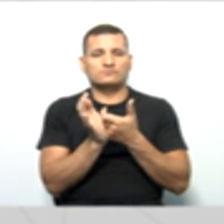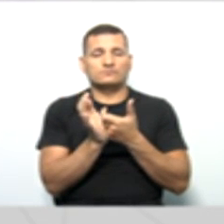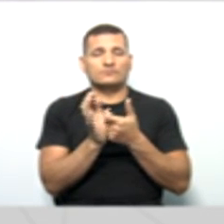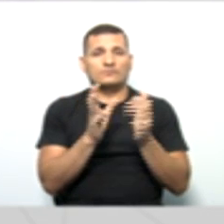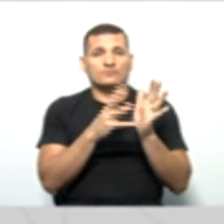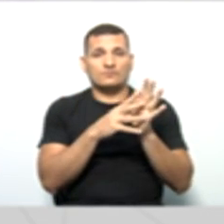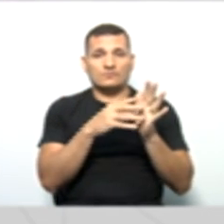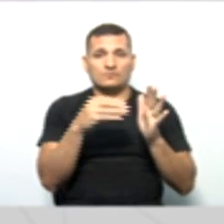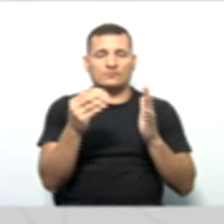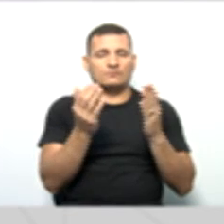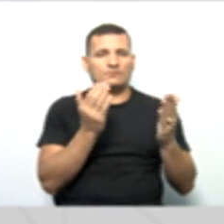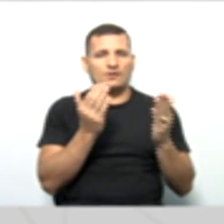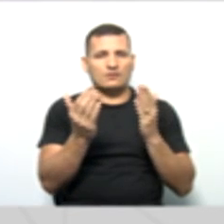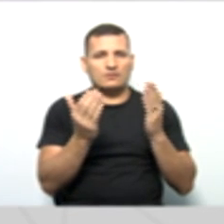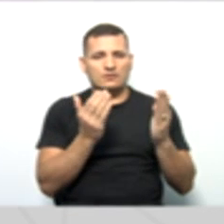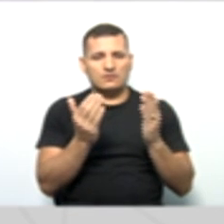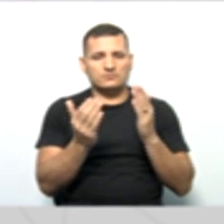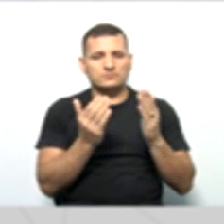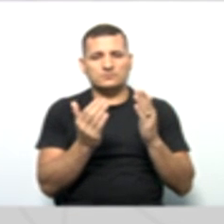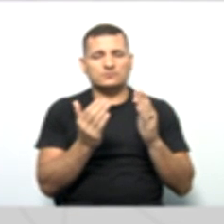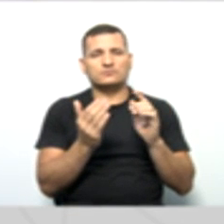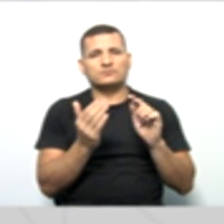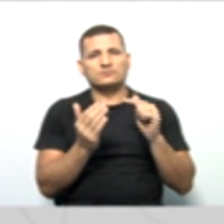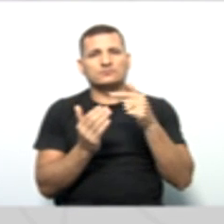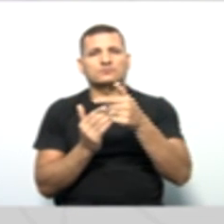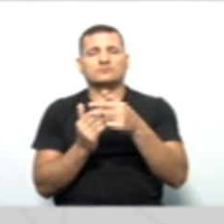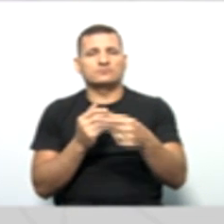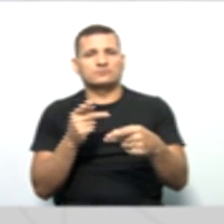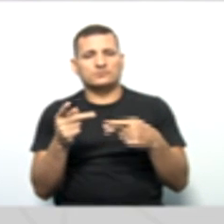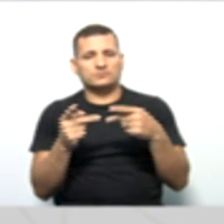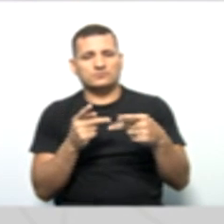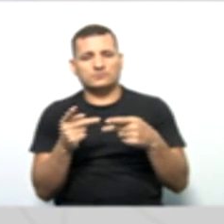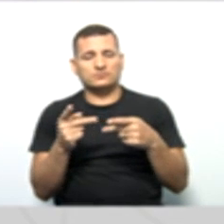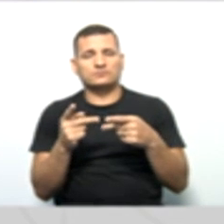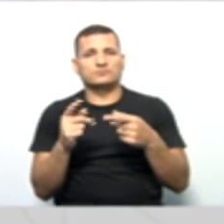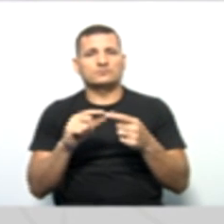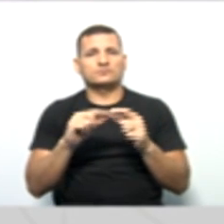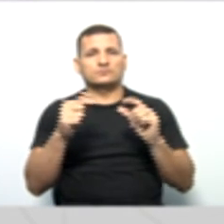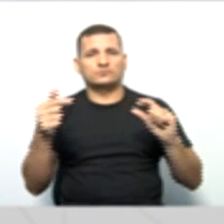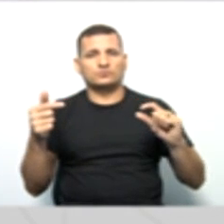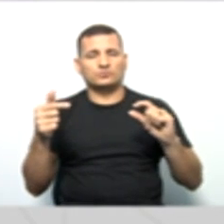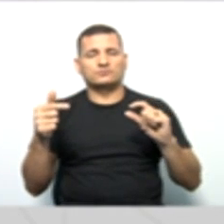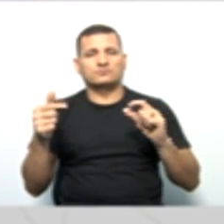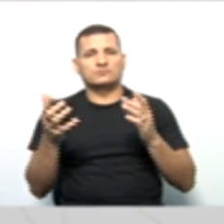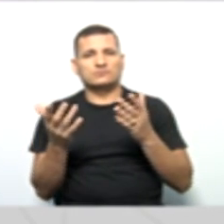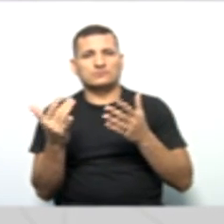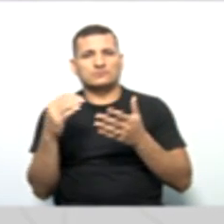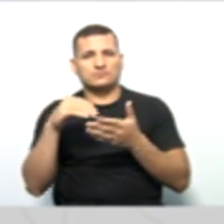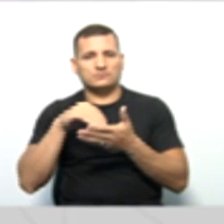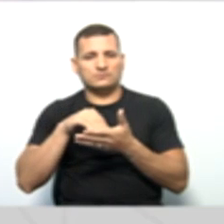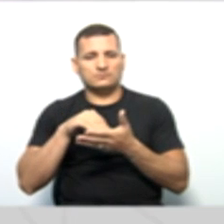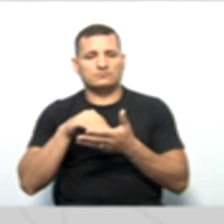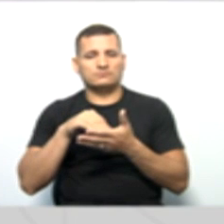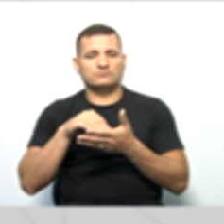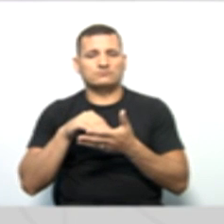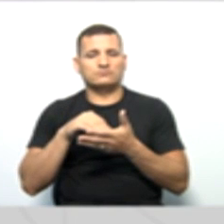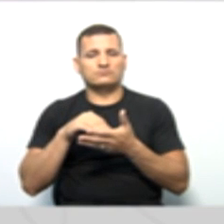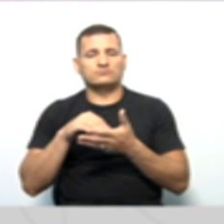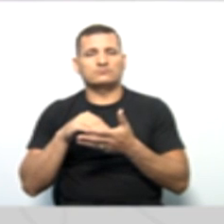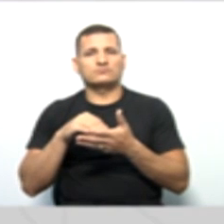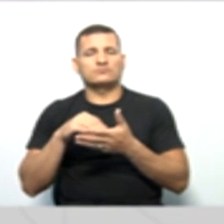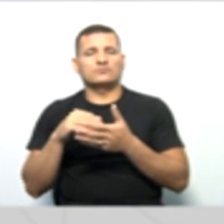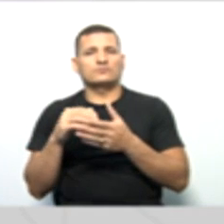em realizações de classes e projetos e nas estruturas de dados dos requisitos necessários para implementar o